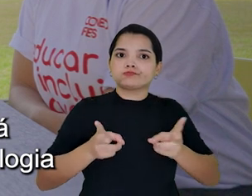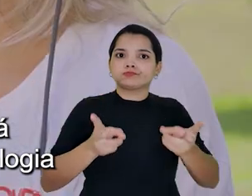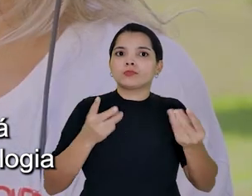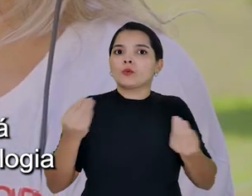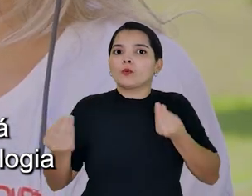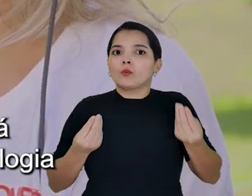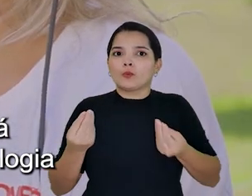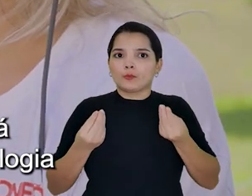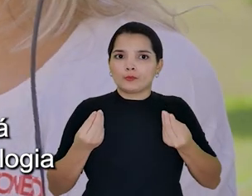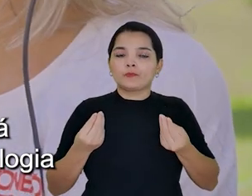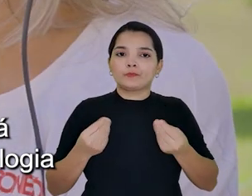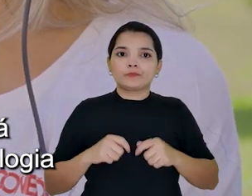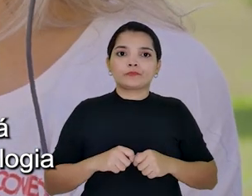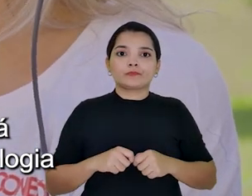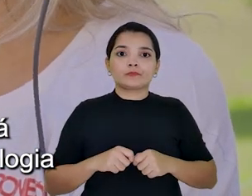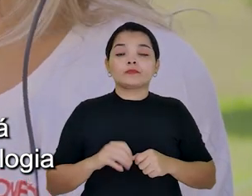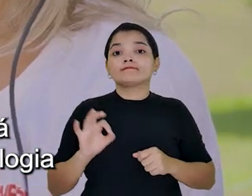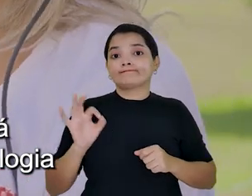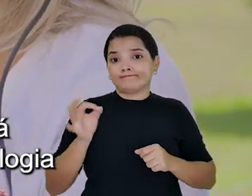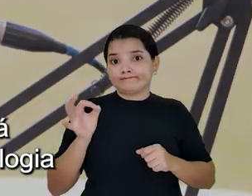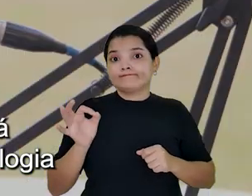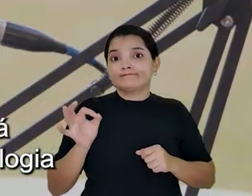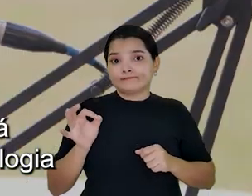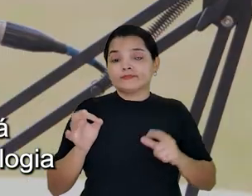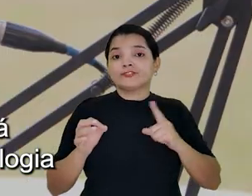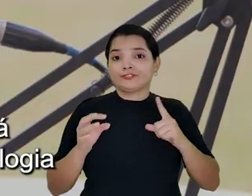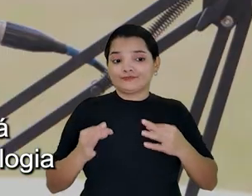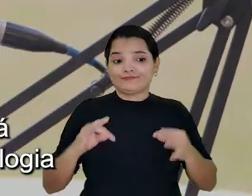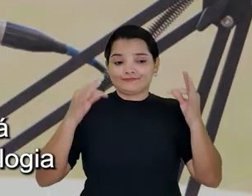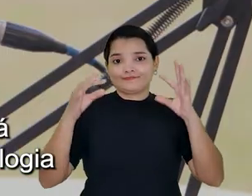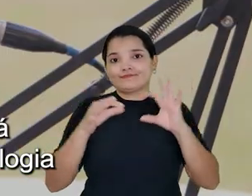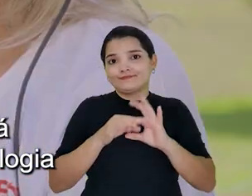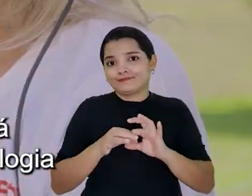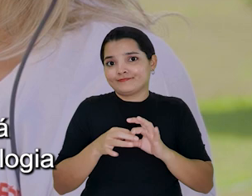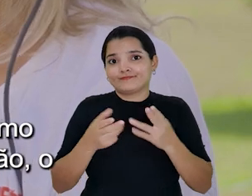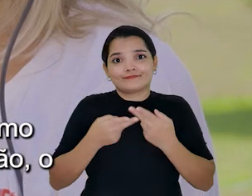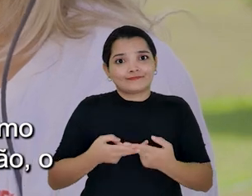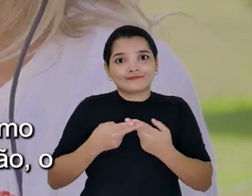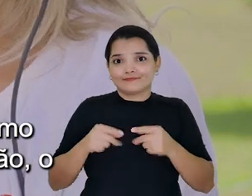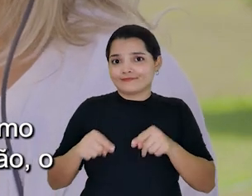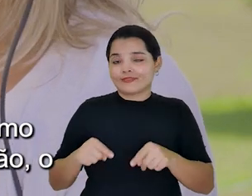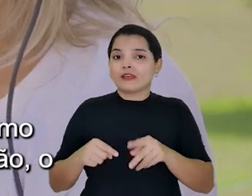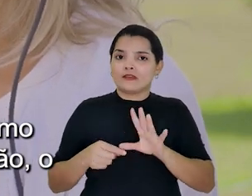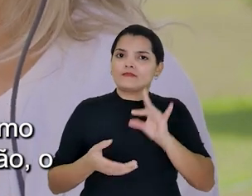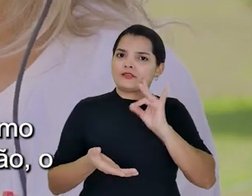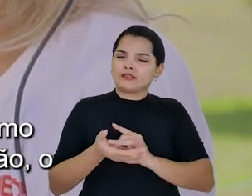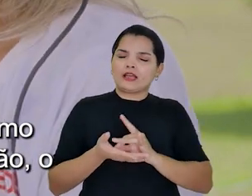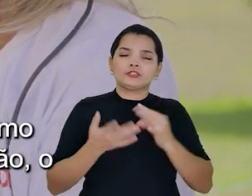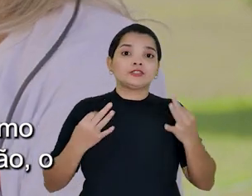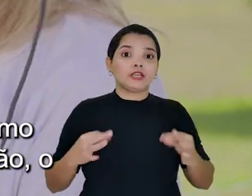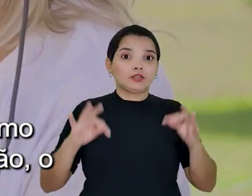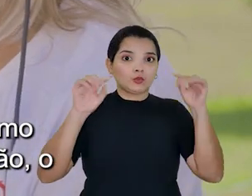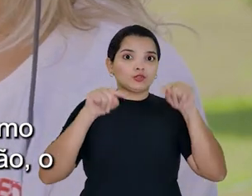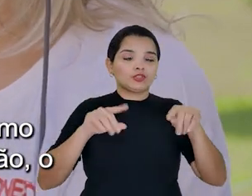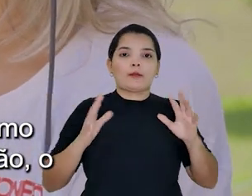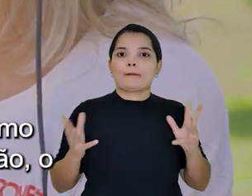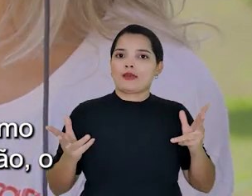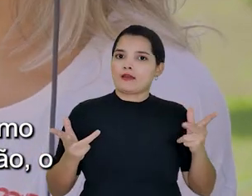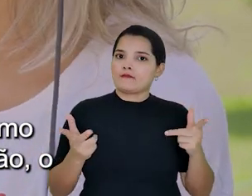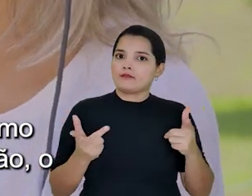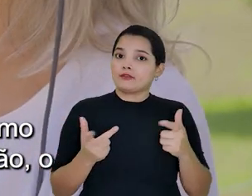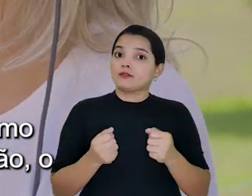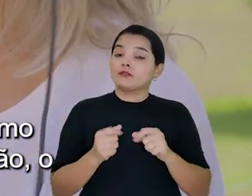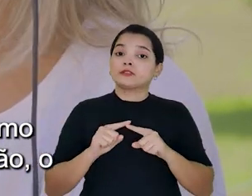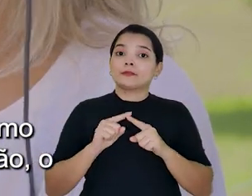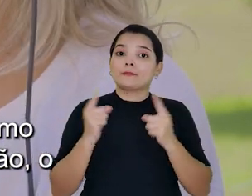existe fica fica fica e não dá pra gente correr disso uhum não dá a tecnologia Ela é maravilhosa a gente que precisa saber como